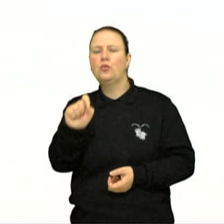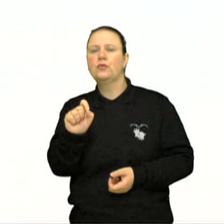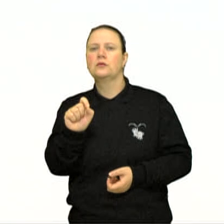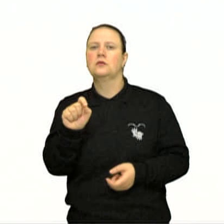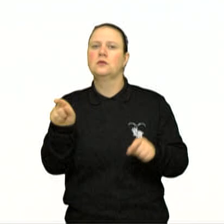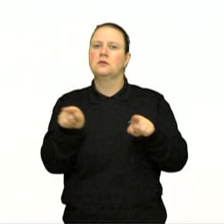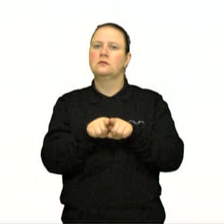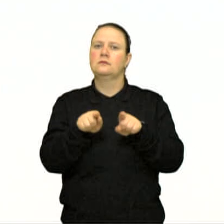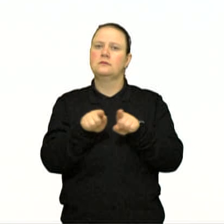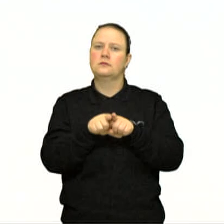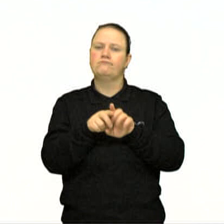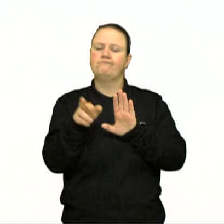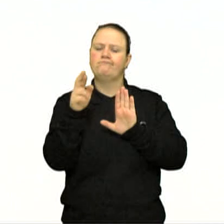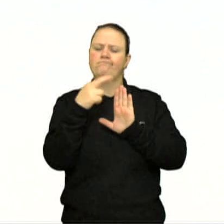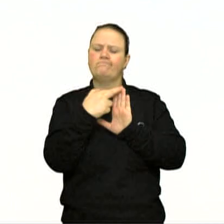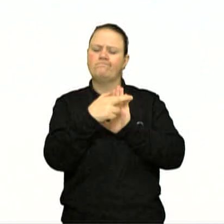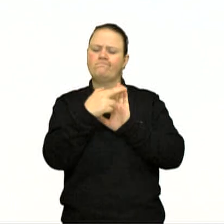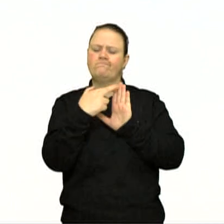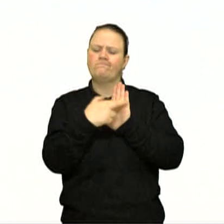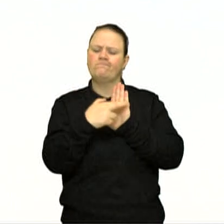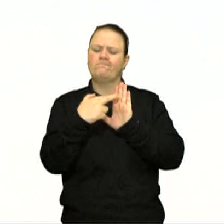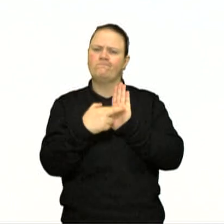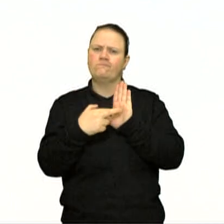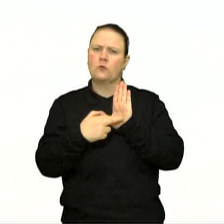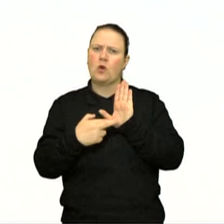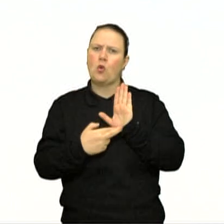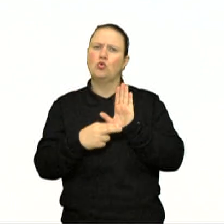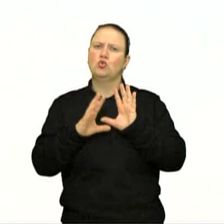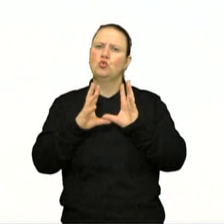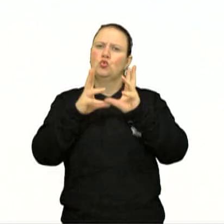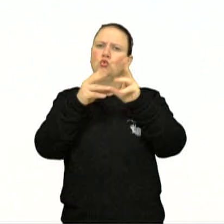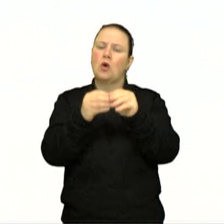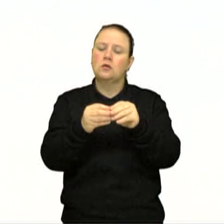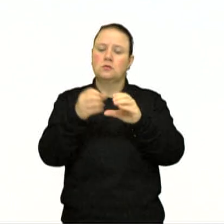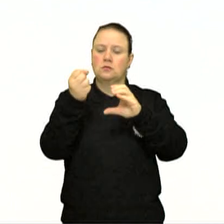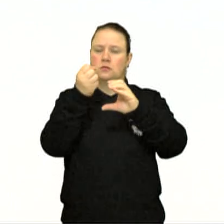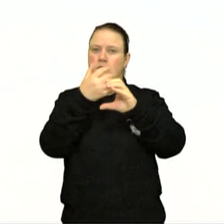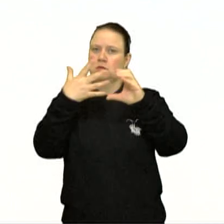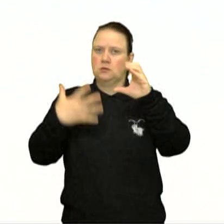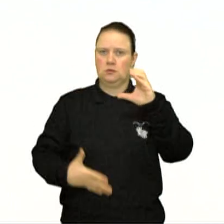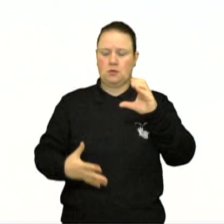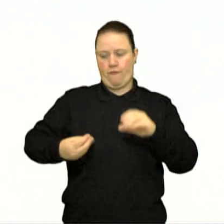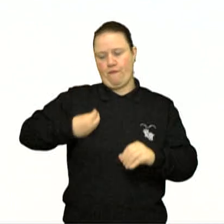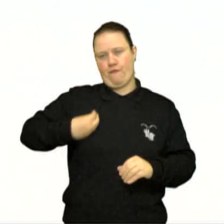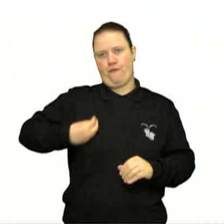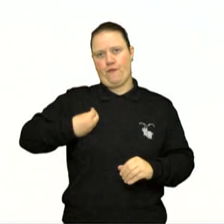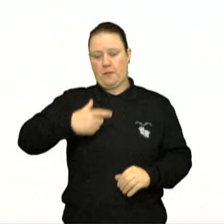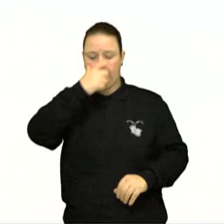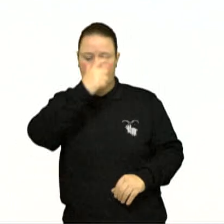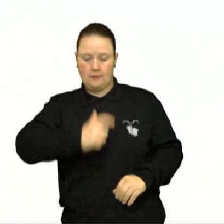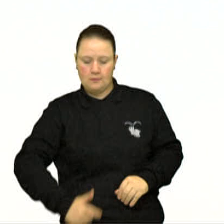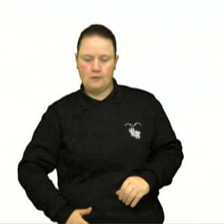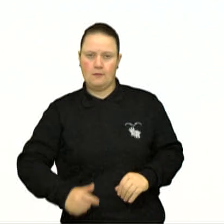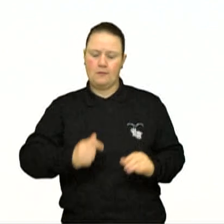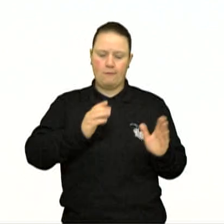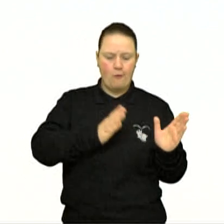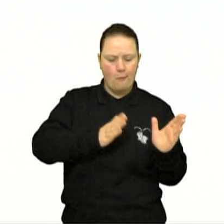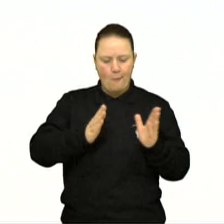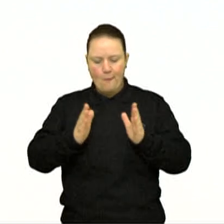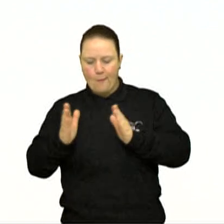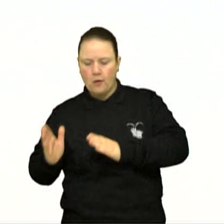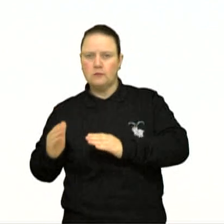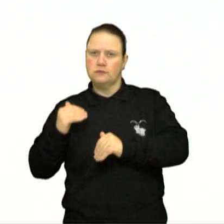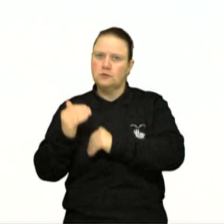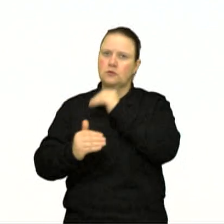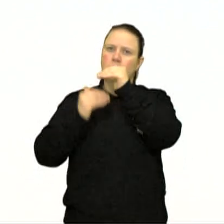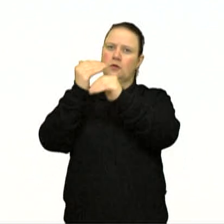regulariza todos os aspectos da vida, né? O indivíduo e as etapas de seu desenvolvimento, a